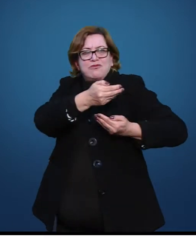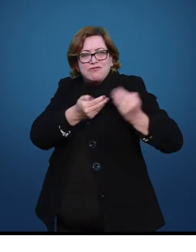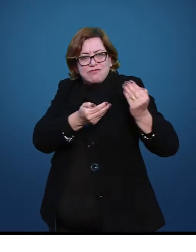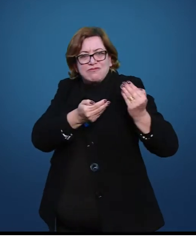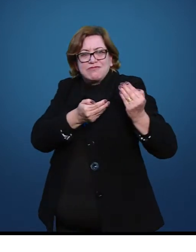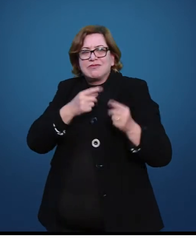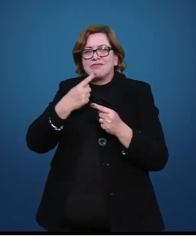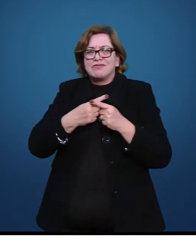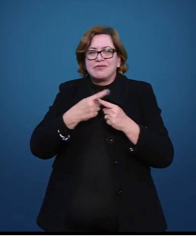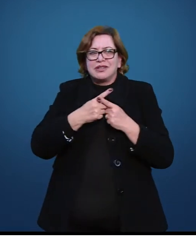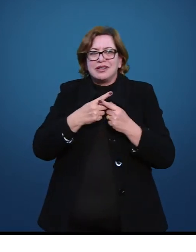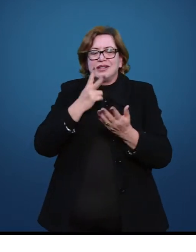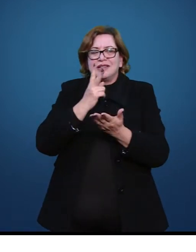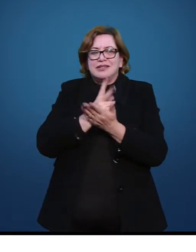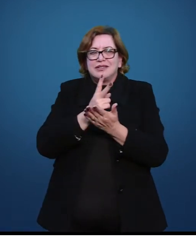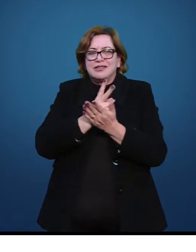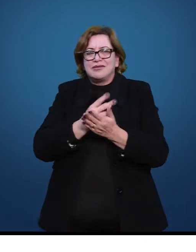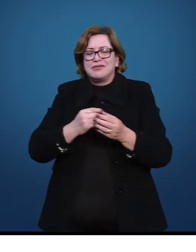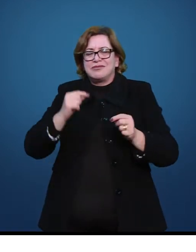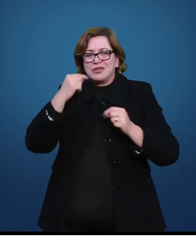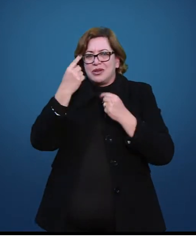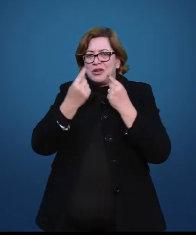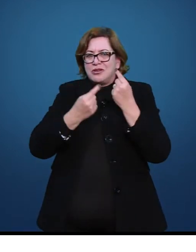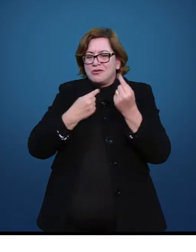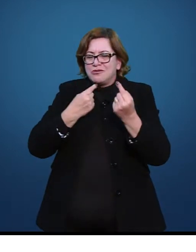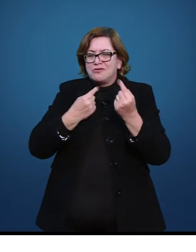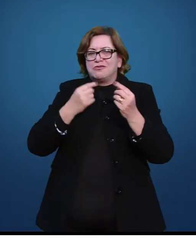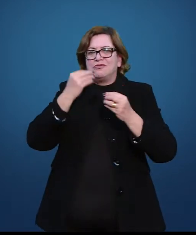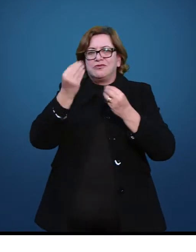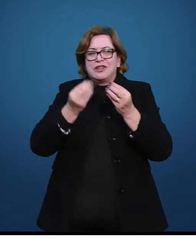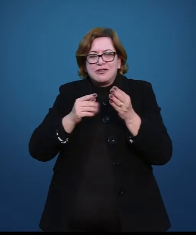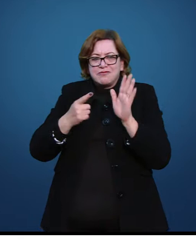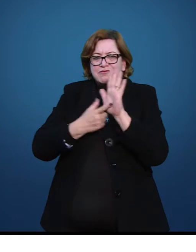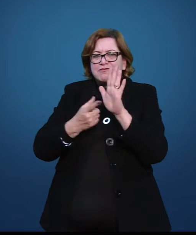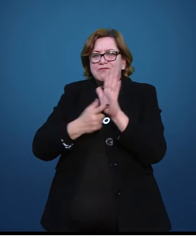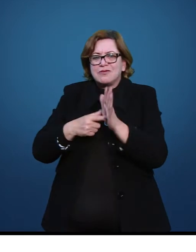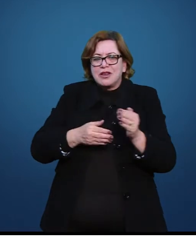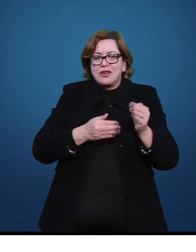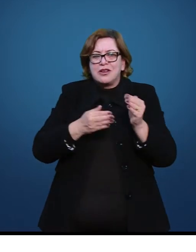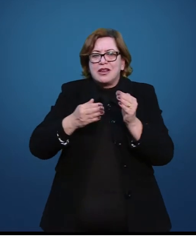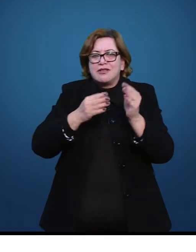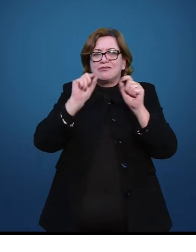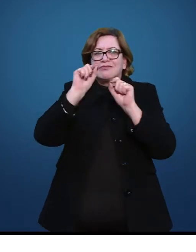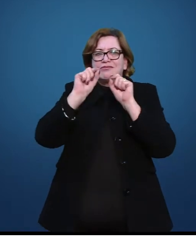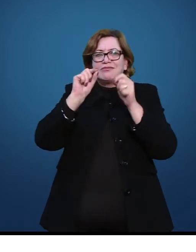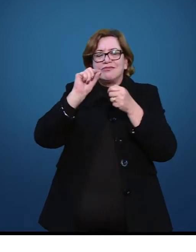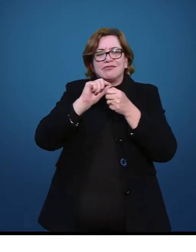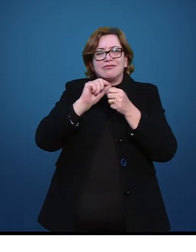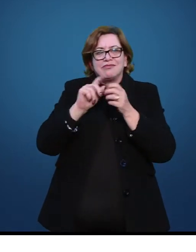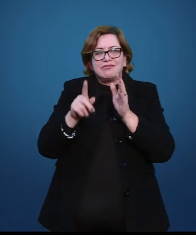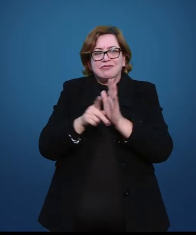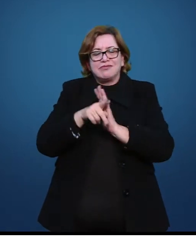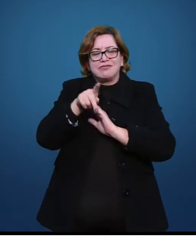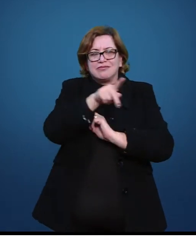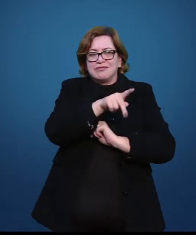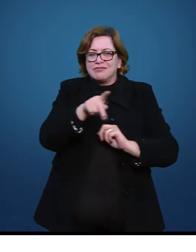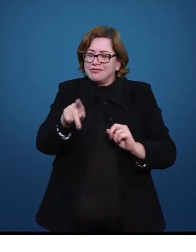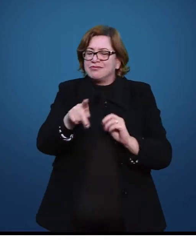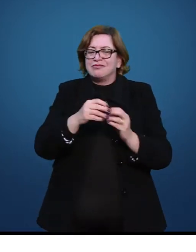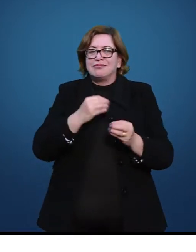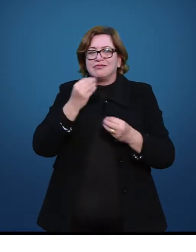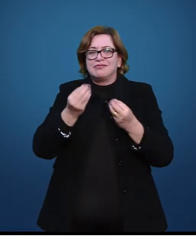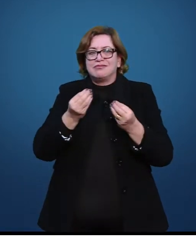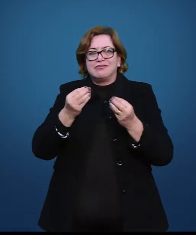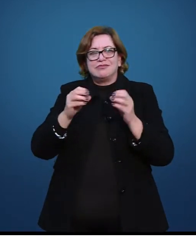um vai estar, de certa forma, direcionando os caminhos a serem percorridos pelo professor e pelo aluno